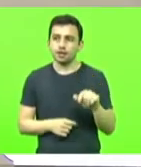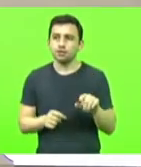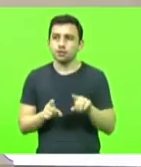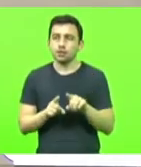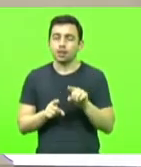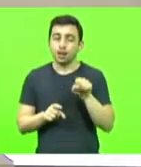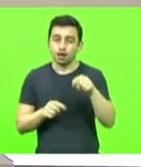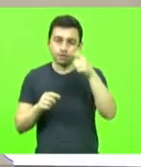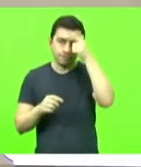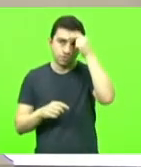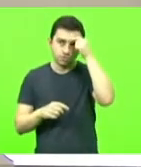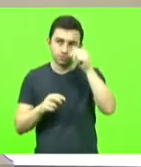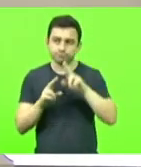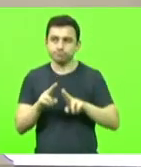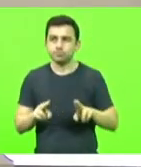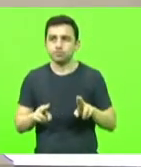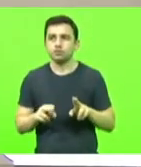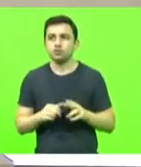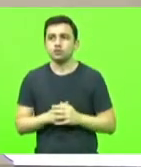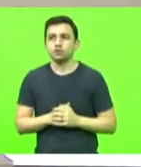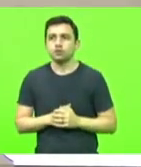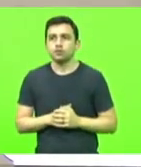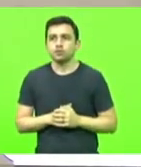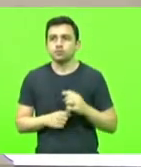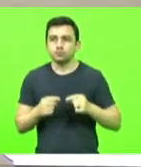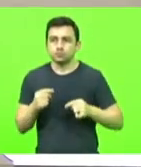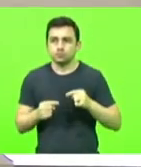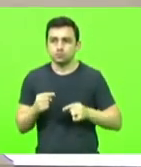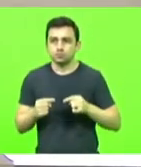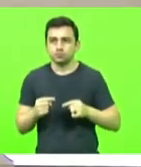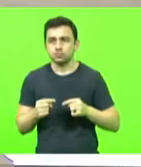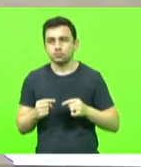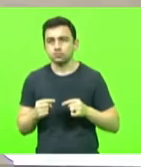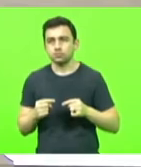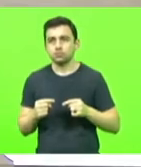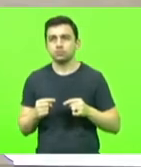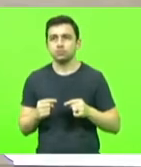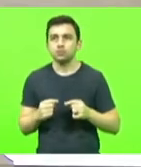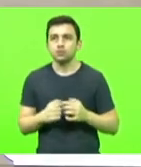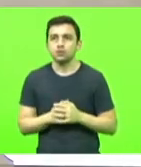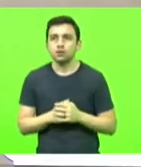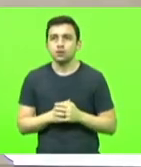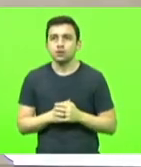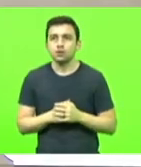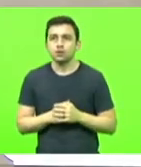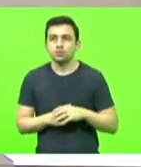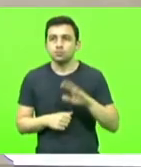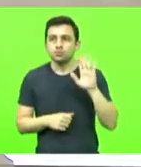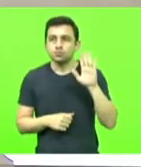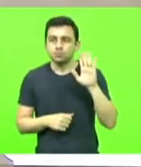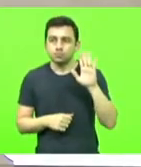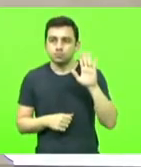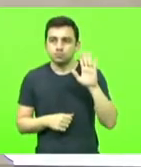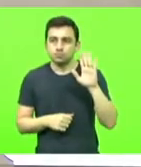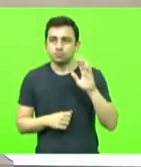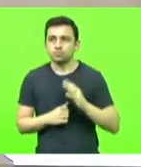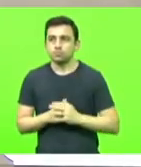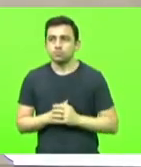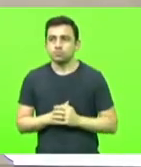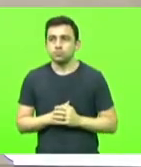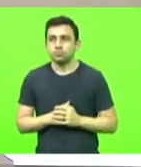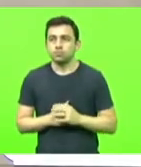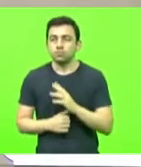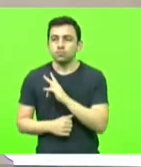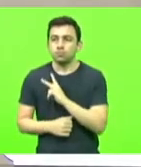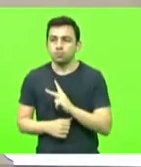Santa Catarina. Em discussão, o autor do requerimento, deputado Adrianinho. Senhor